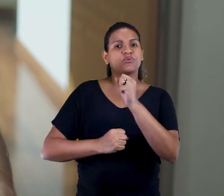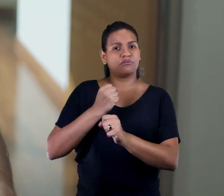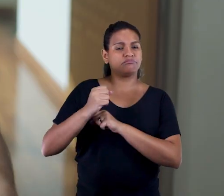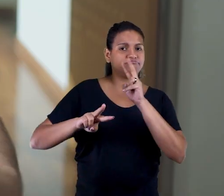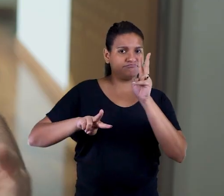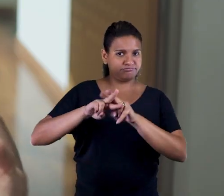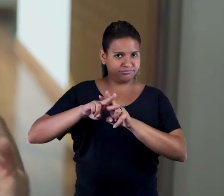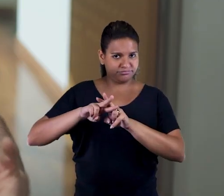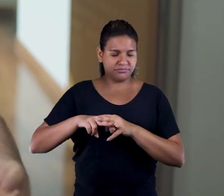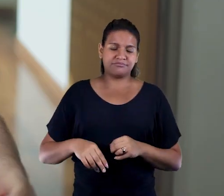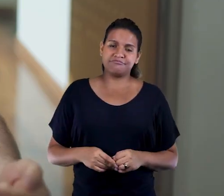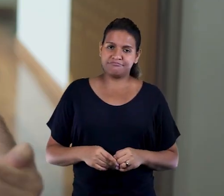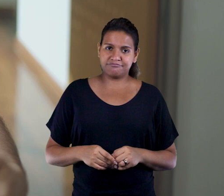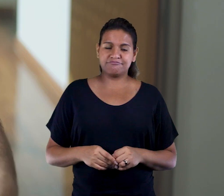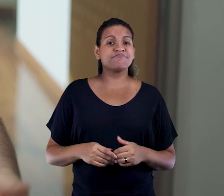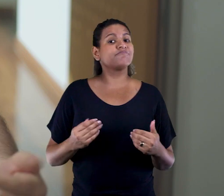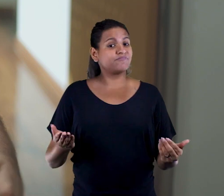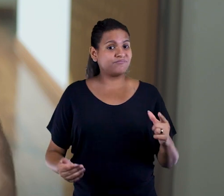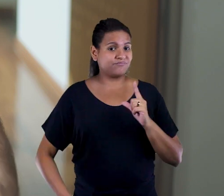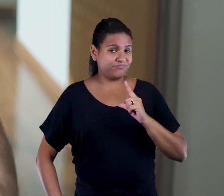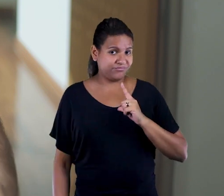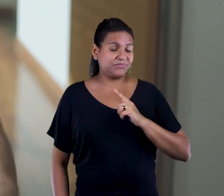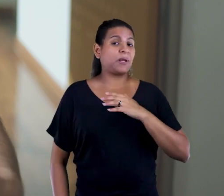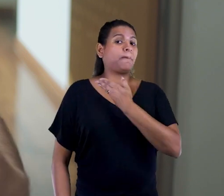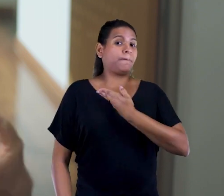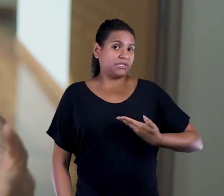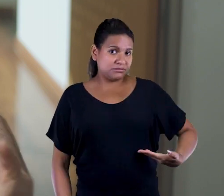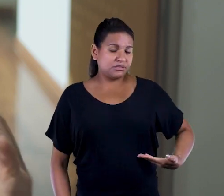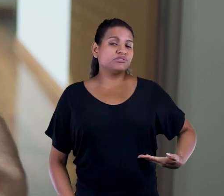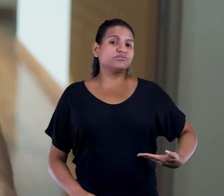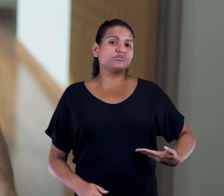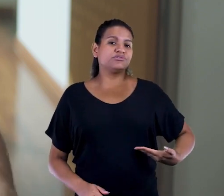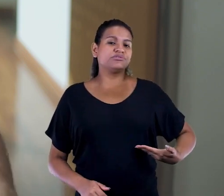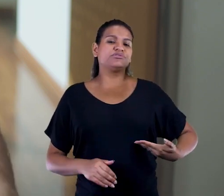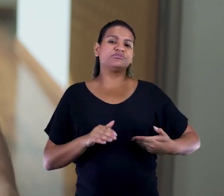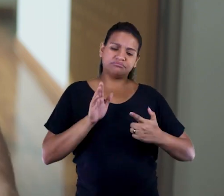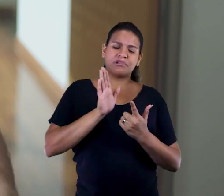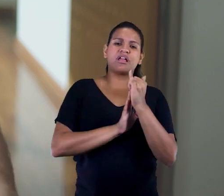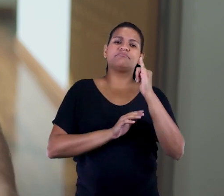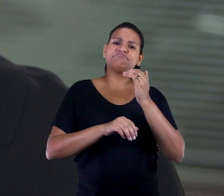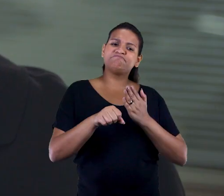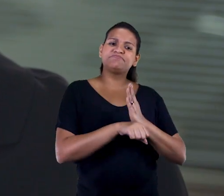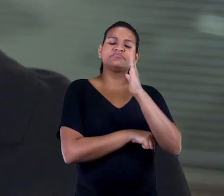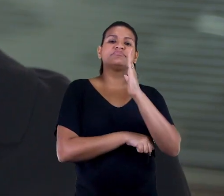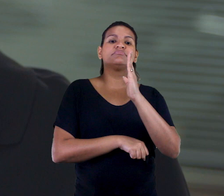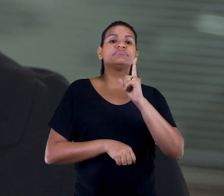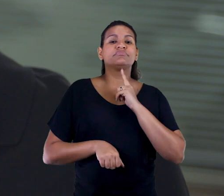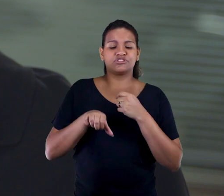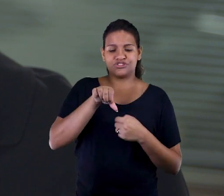reclusão. Aquele ato do presidente da República sancionando a lei teve aprovação de